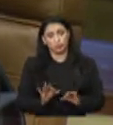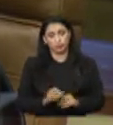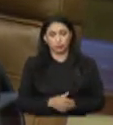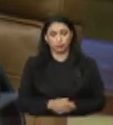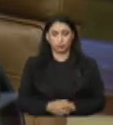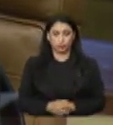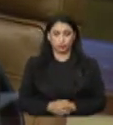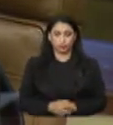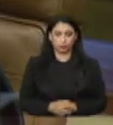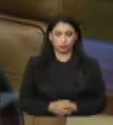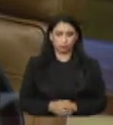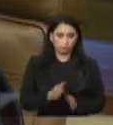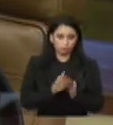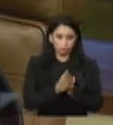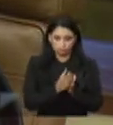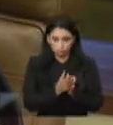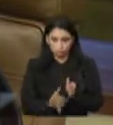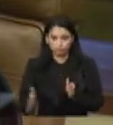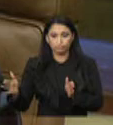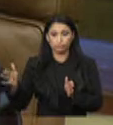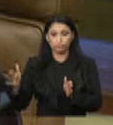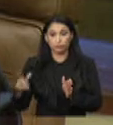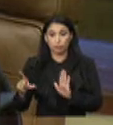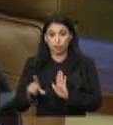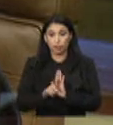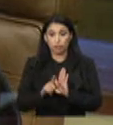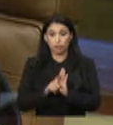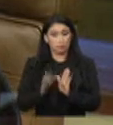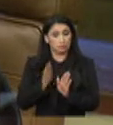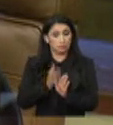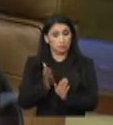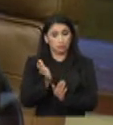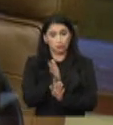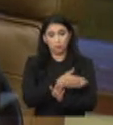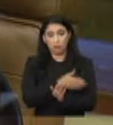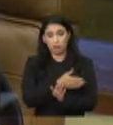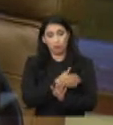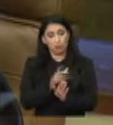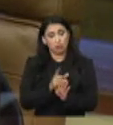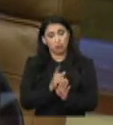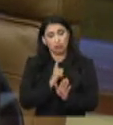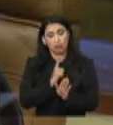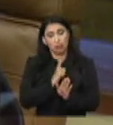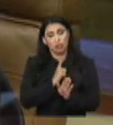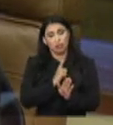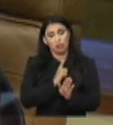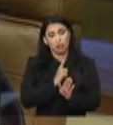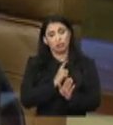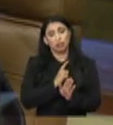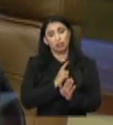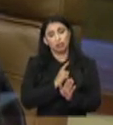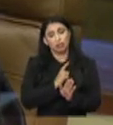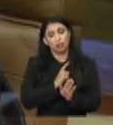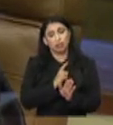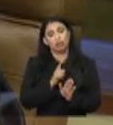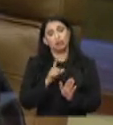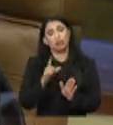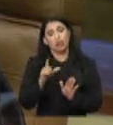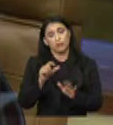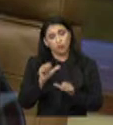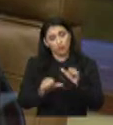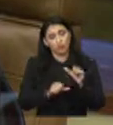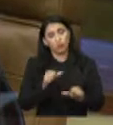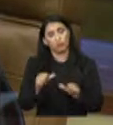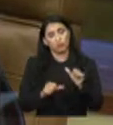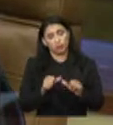acto Ou seja a lei vigente à época dos fatos regulamentos sua entrada no mundo jurídico e seus efeitos